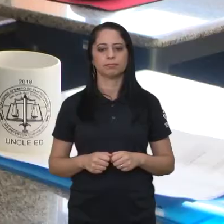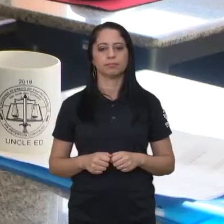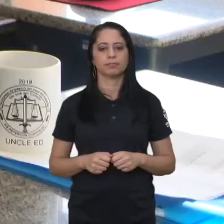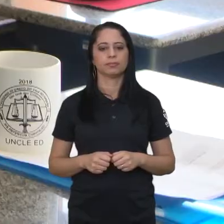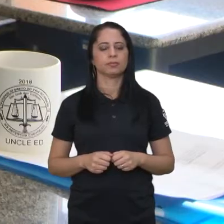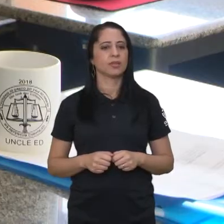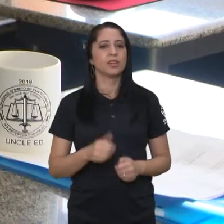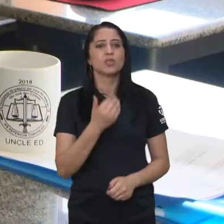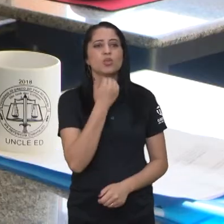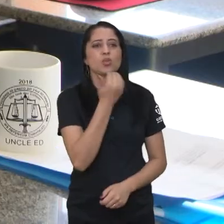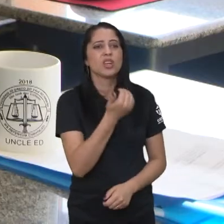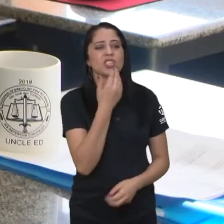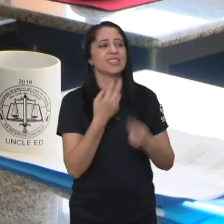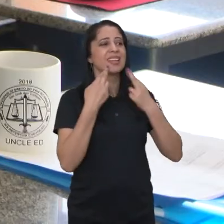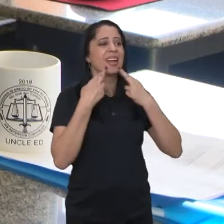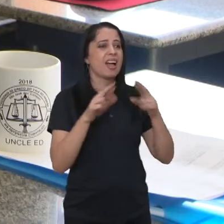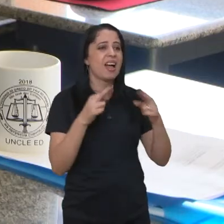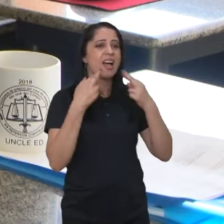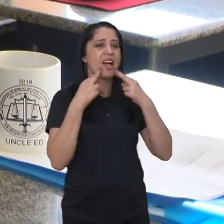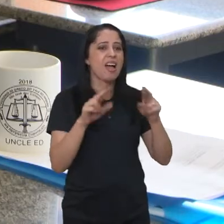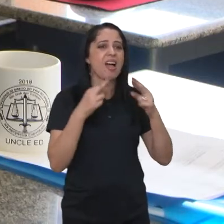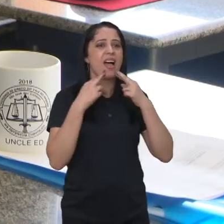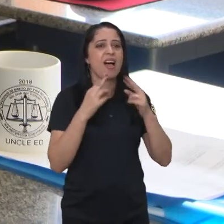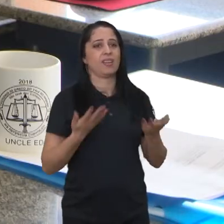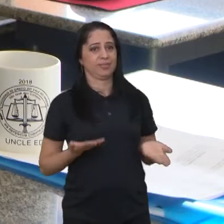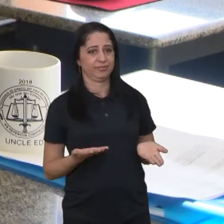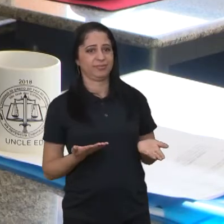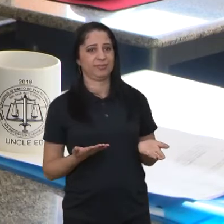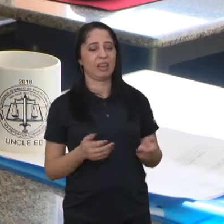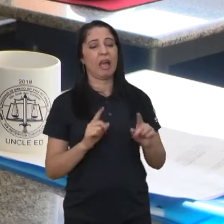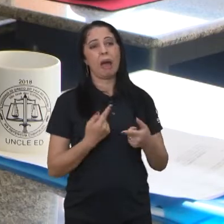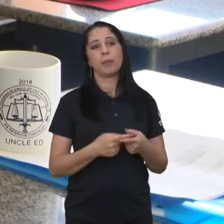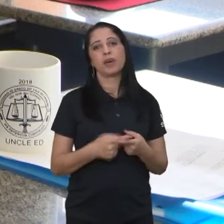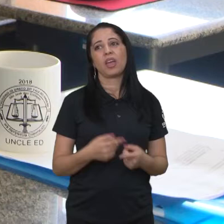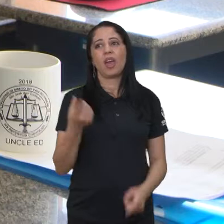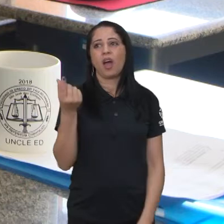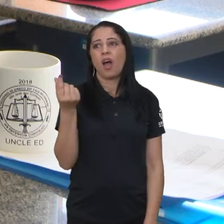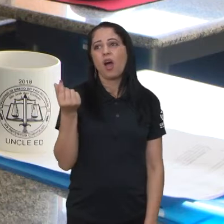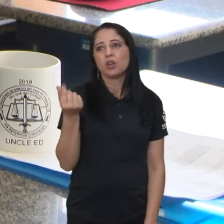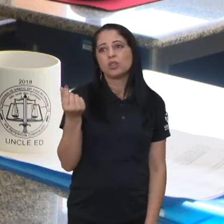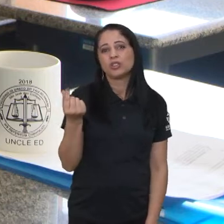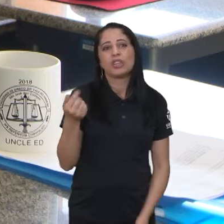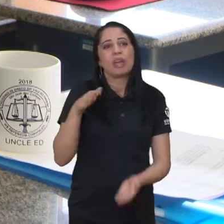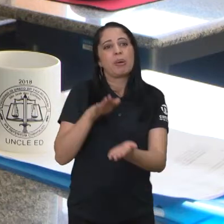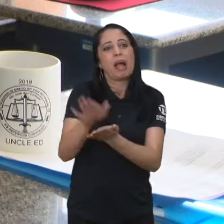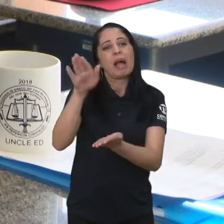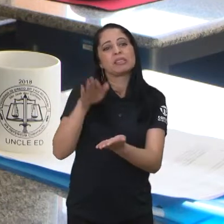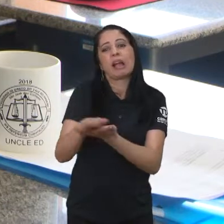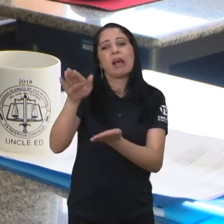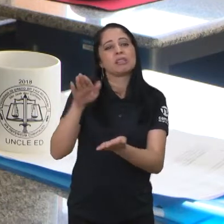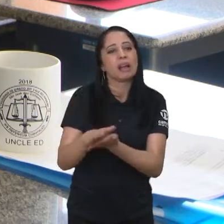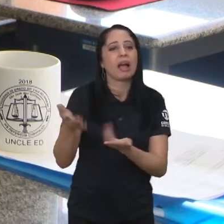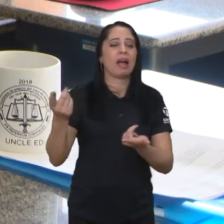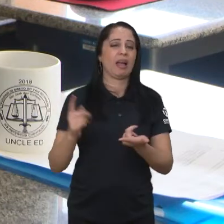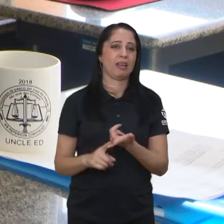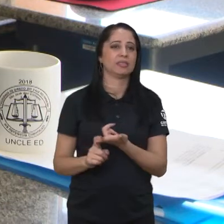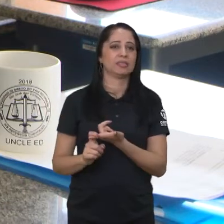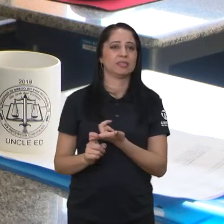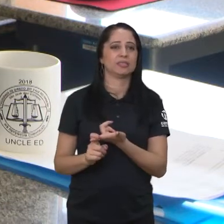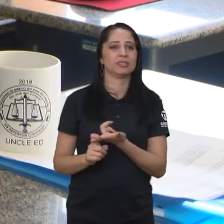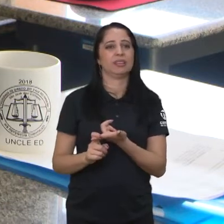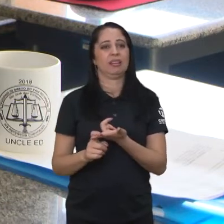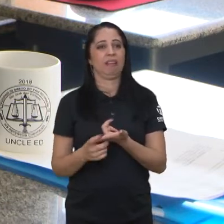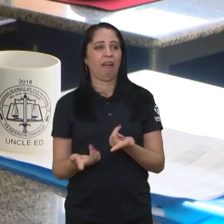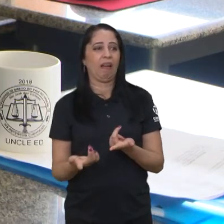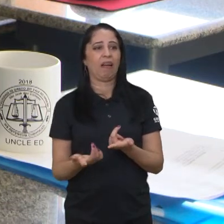Não adianta nós reclamarmos que o dinheiro é mal empregado, que fizeram despesa que não deveria ser aquela, deveria